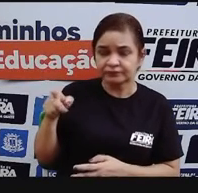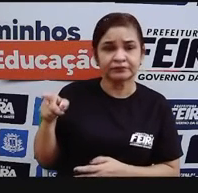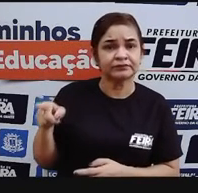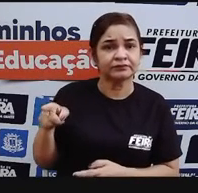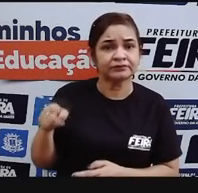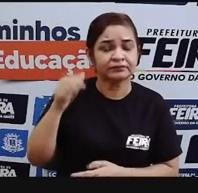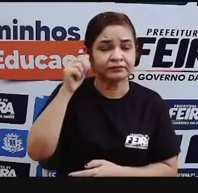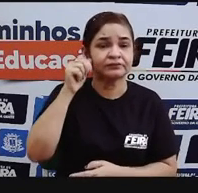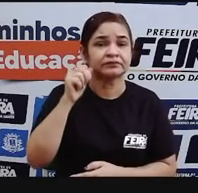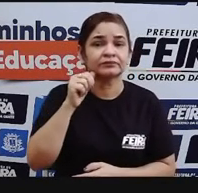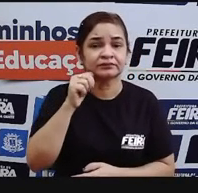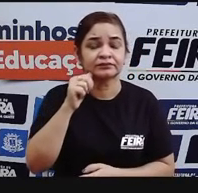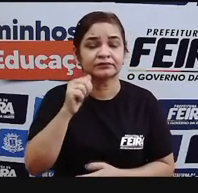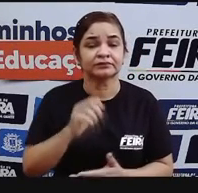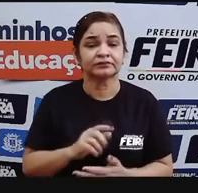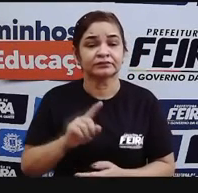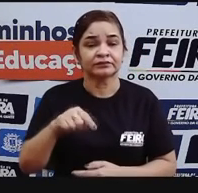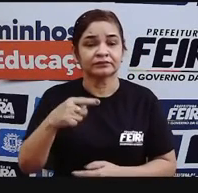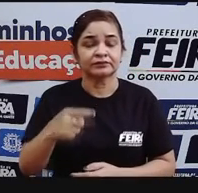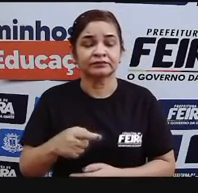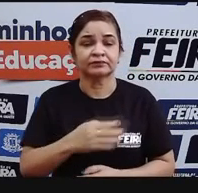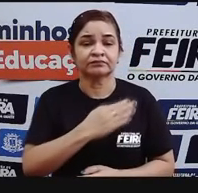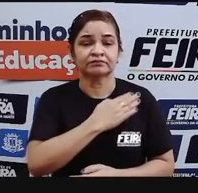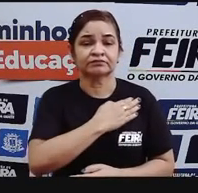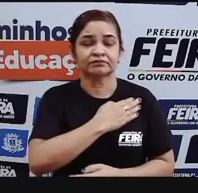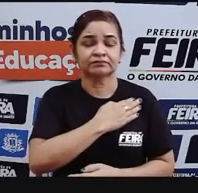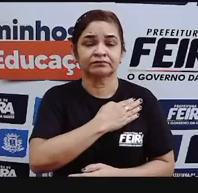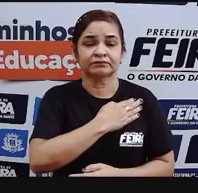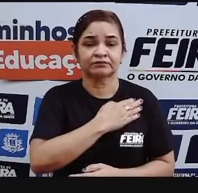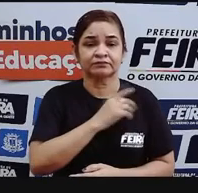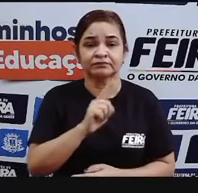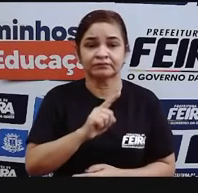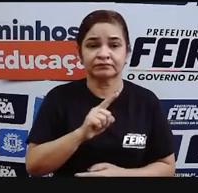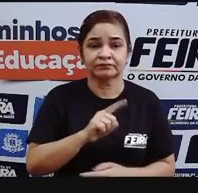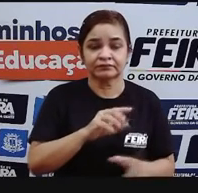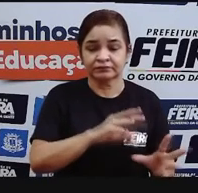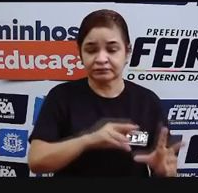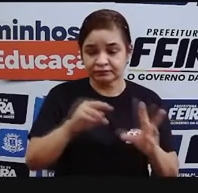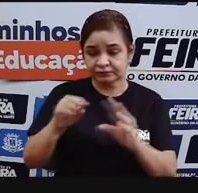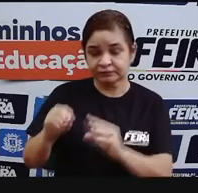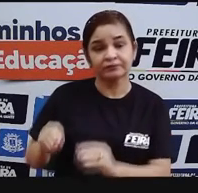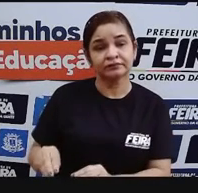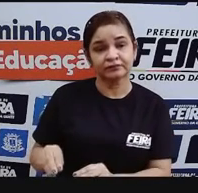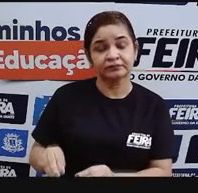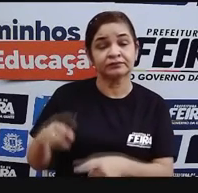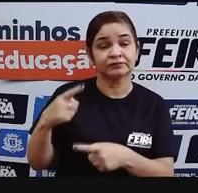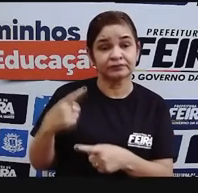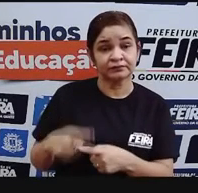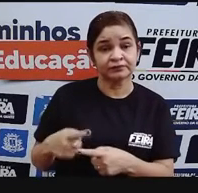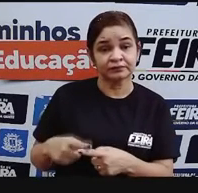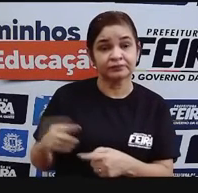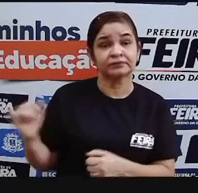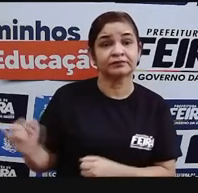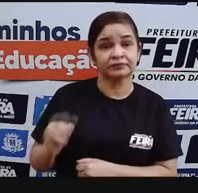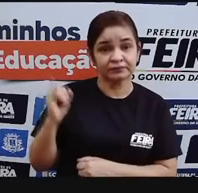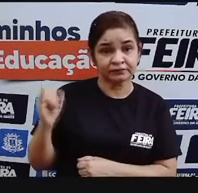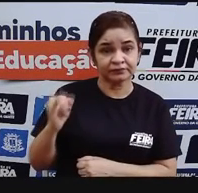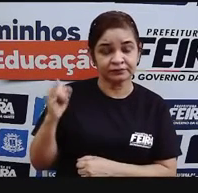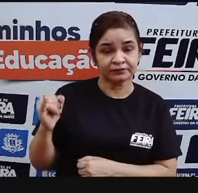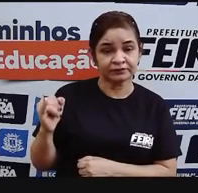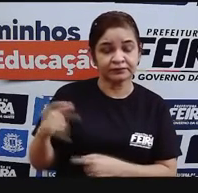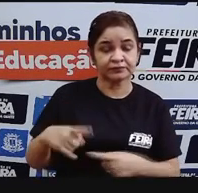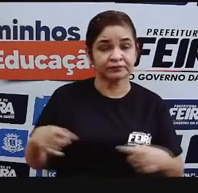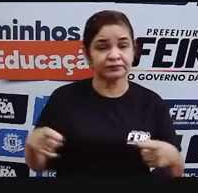o Major Silva e Castro não permitiu que ela saísse das tropas, já que era importante para a luta contra